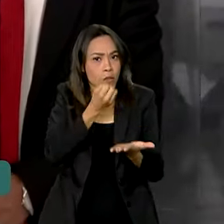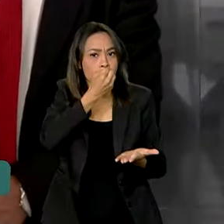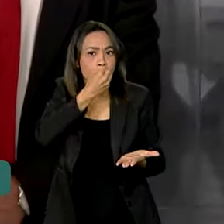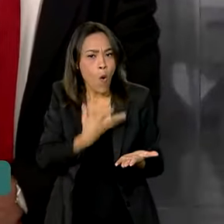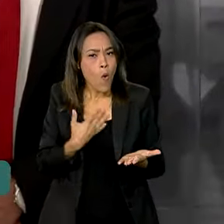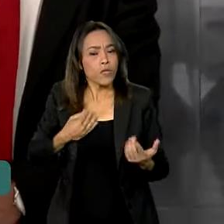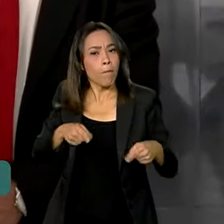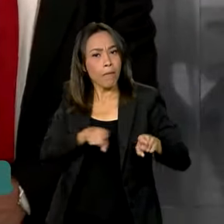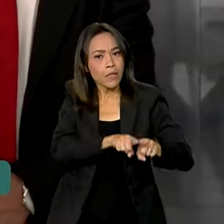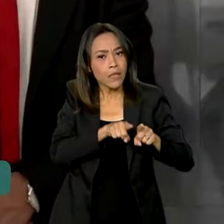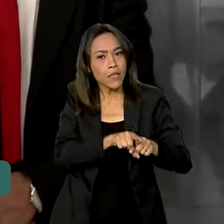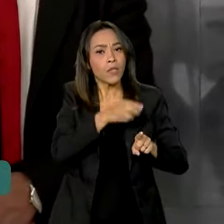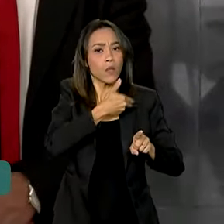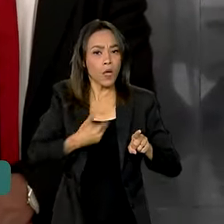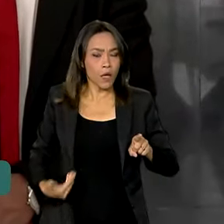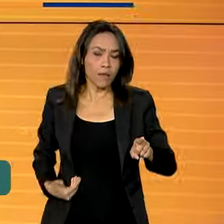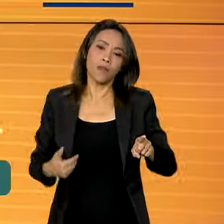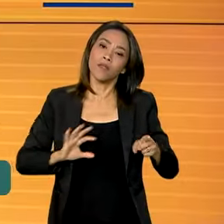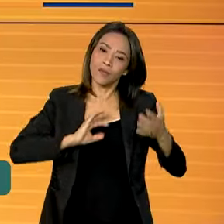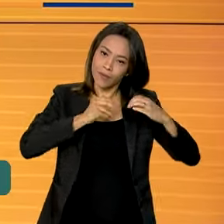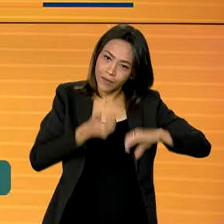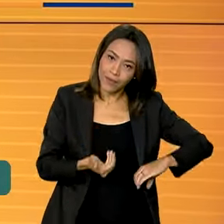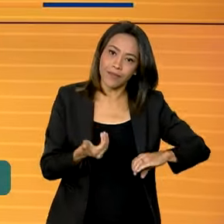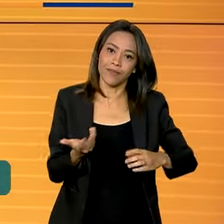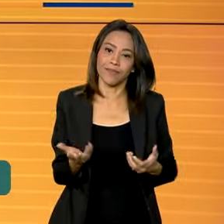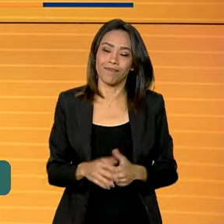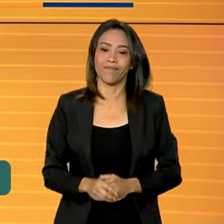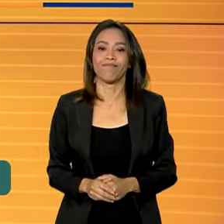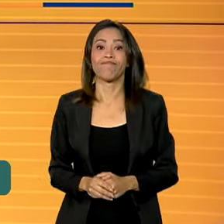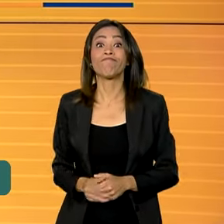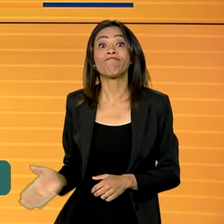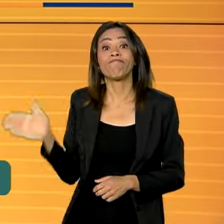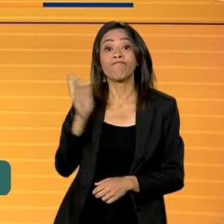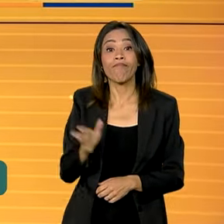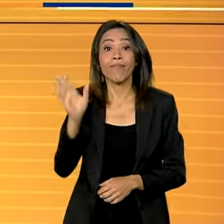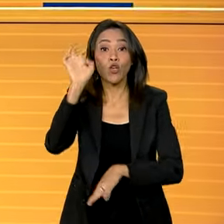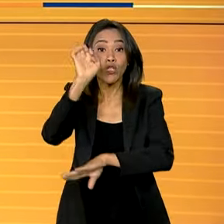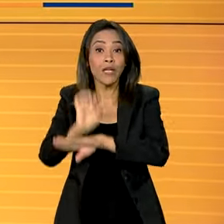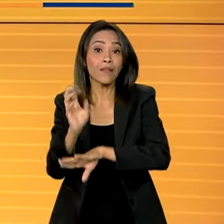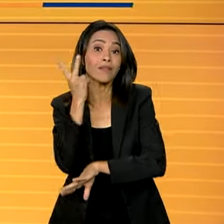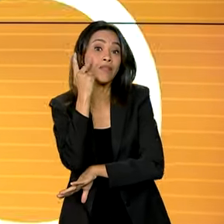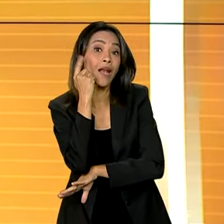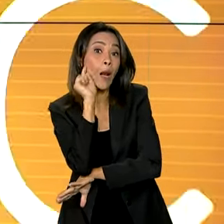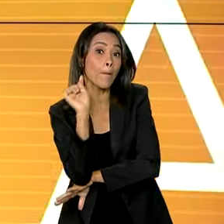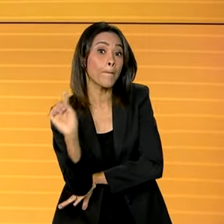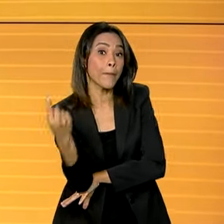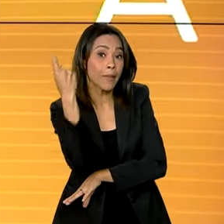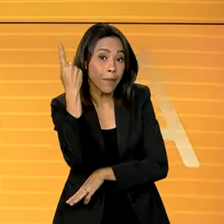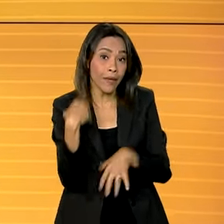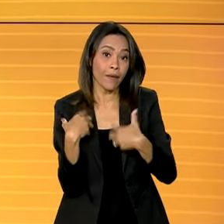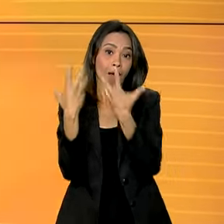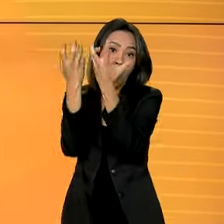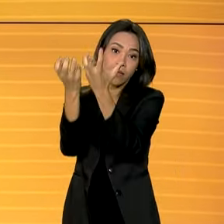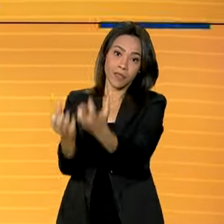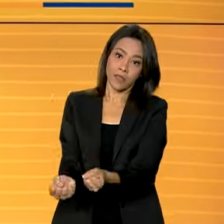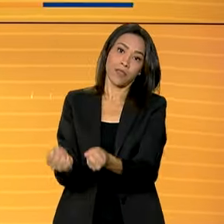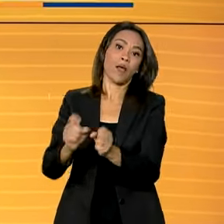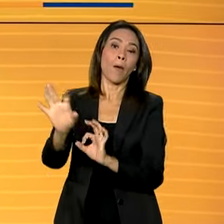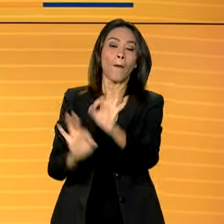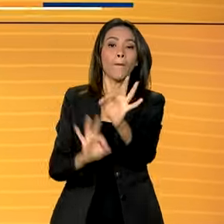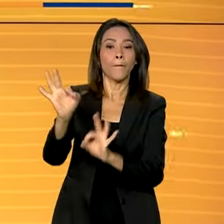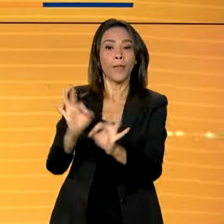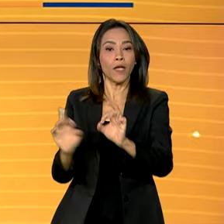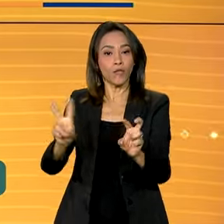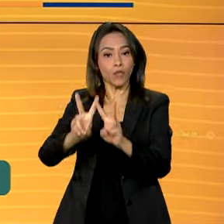governo com o Congresso Nacional. O Ceará é o primeiro estado a aderir ao Plano Juventude Negra